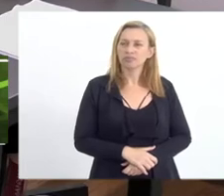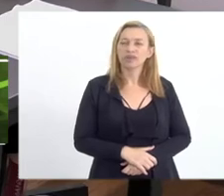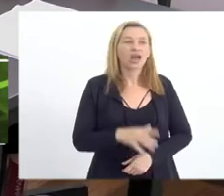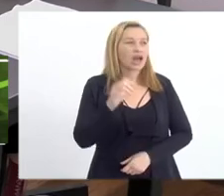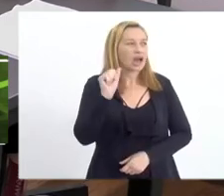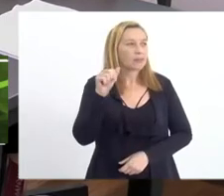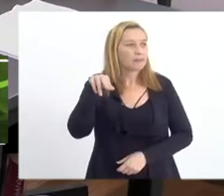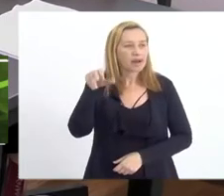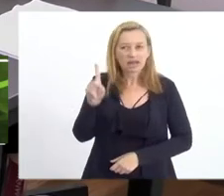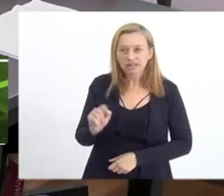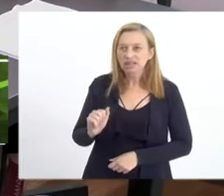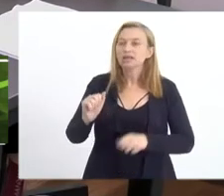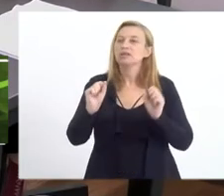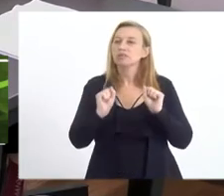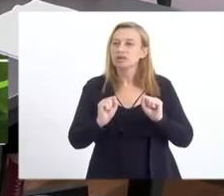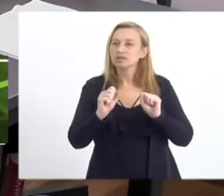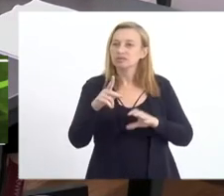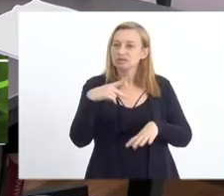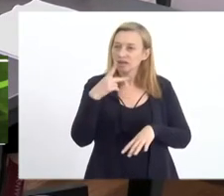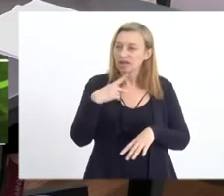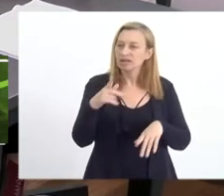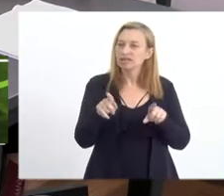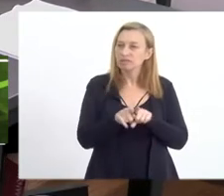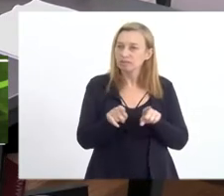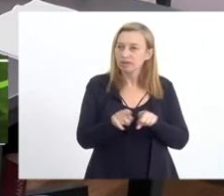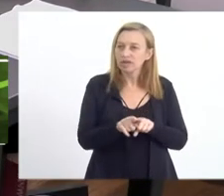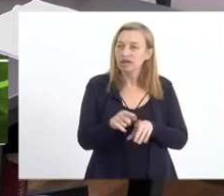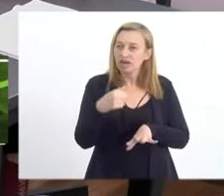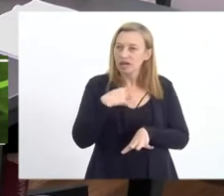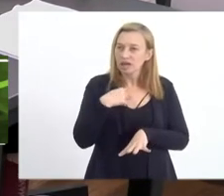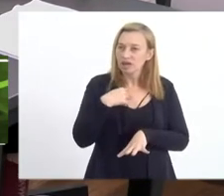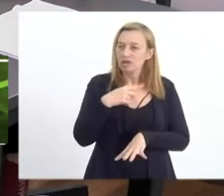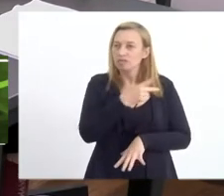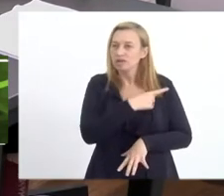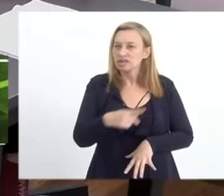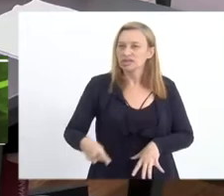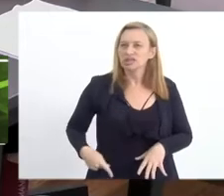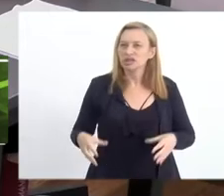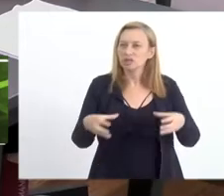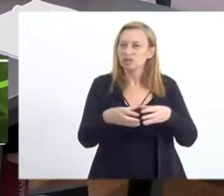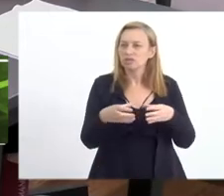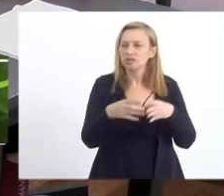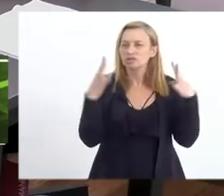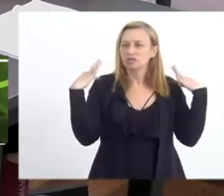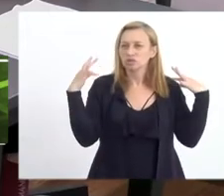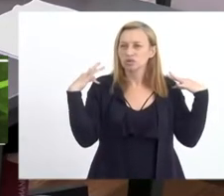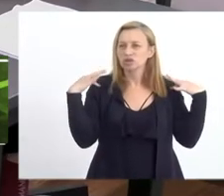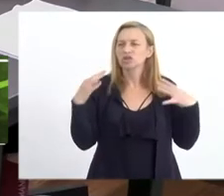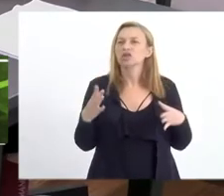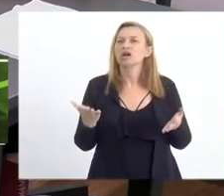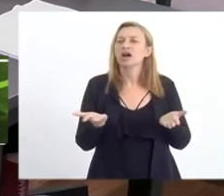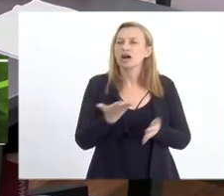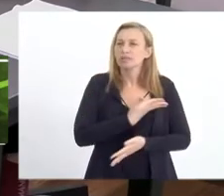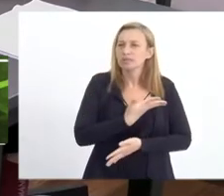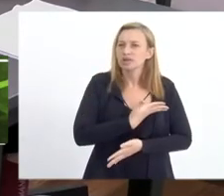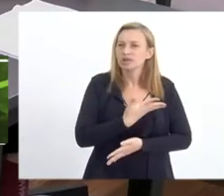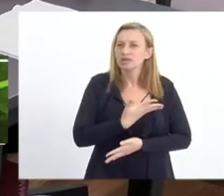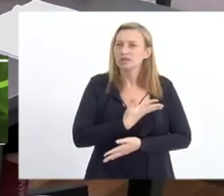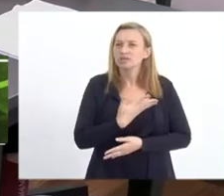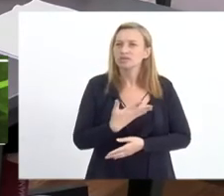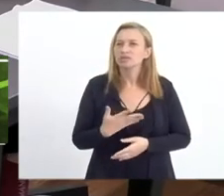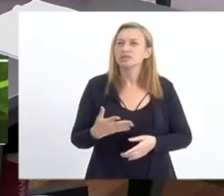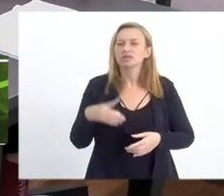Amanda, podendo corroborar também com suas palavras, tanto eu como presidente da Comissão de Turismo e os nobres colegas parlamentares que fazem parte